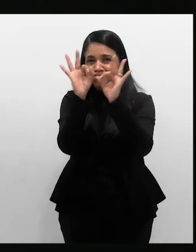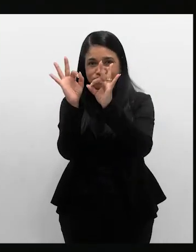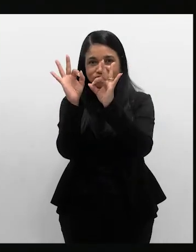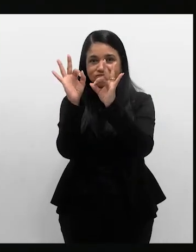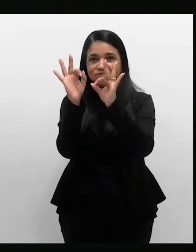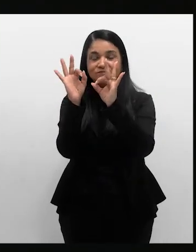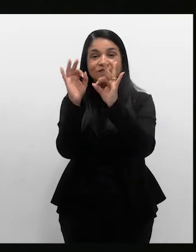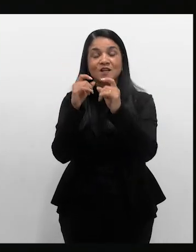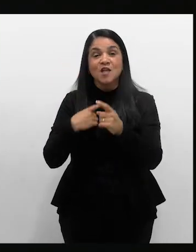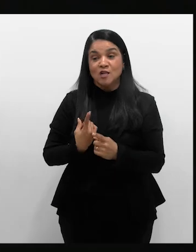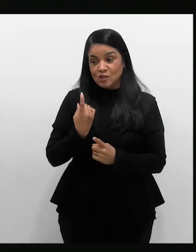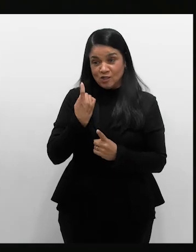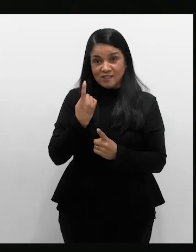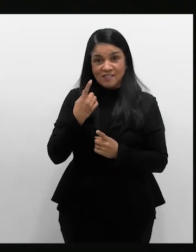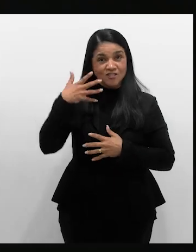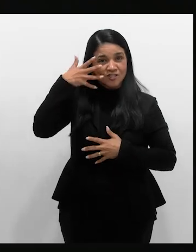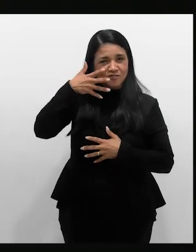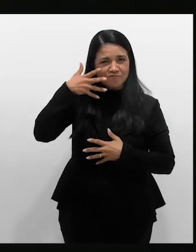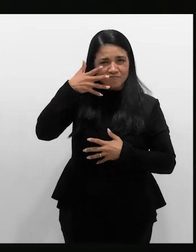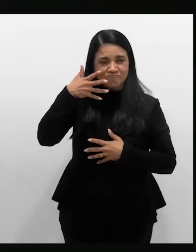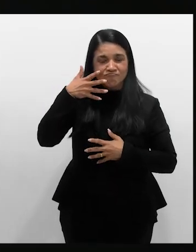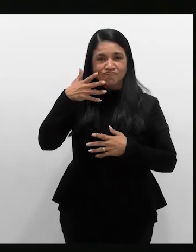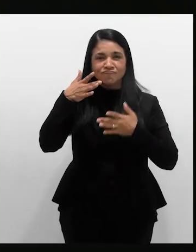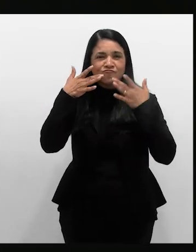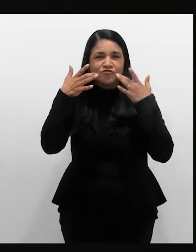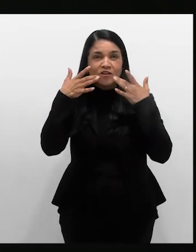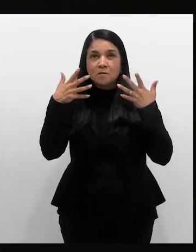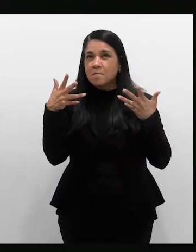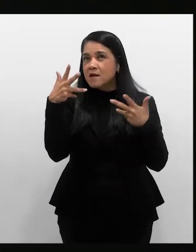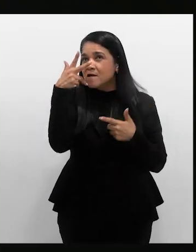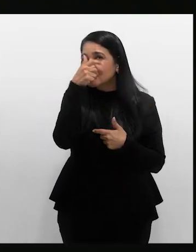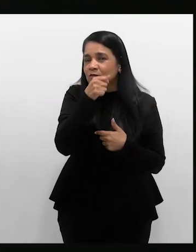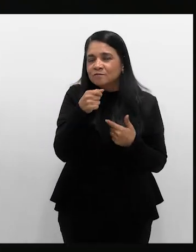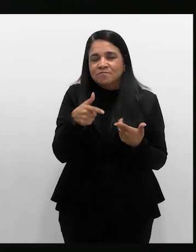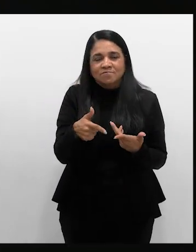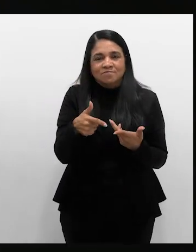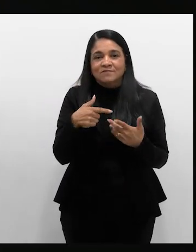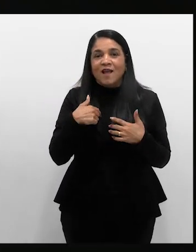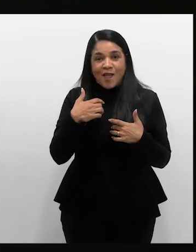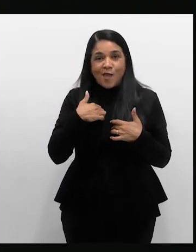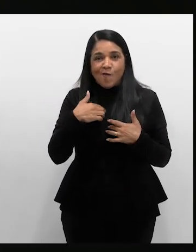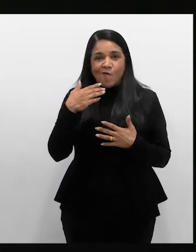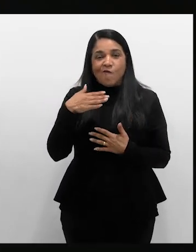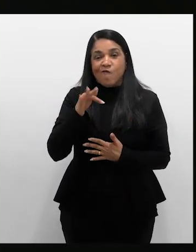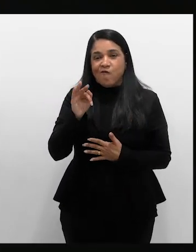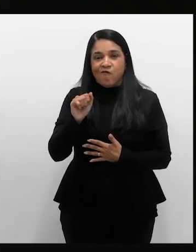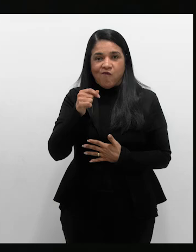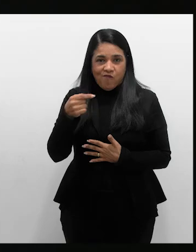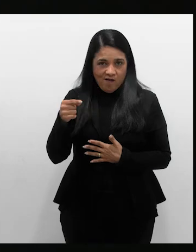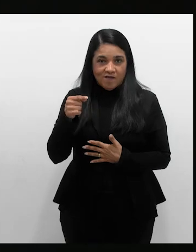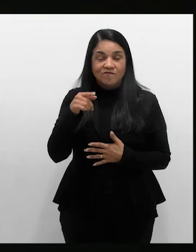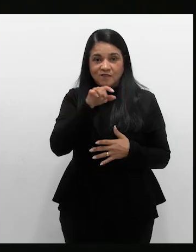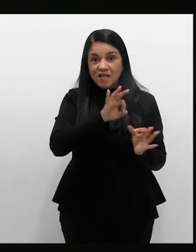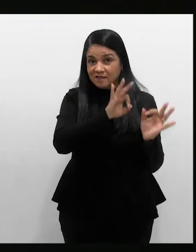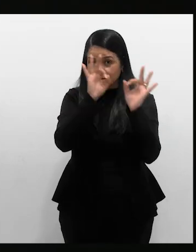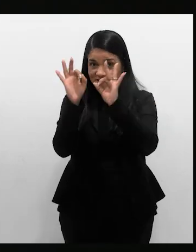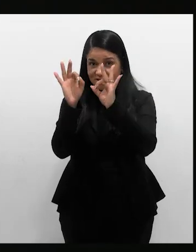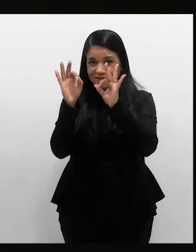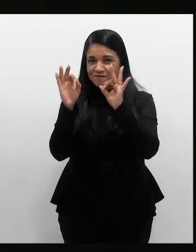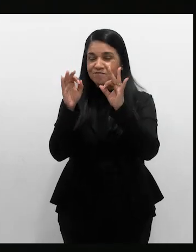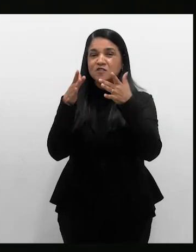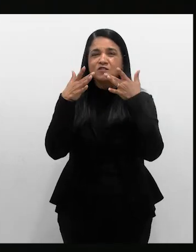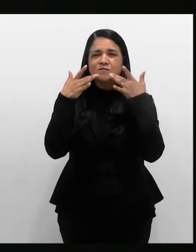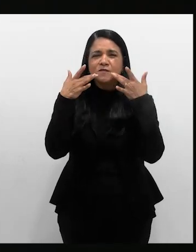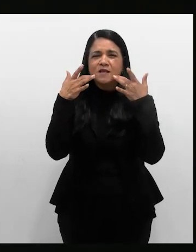de assistir. Até fazendo monólogo, ele fez um monólogo, meu Deus do céu, que coisa. Eu sou muito fã. Então, acho que vocês devem assistir,